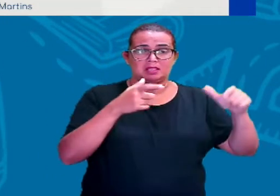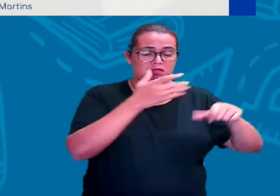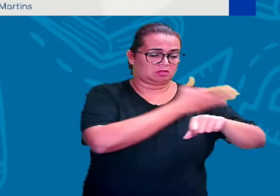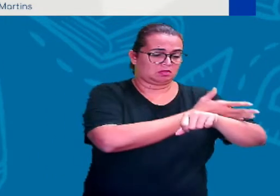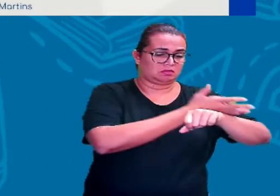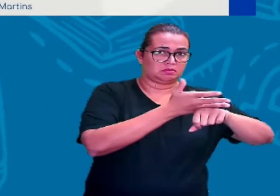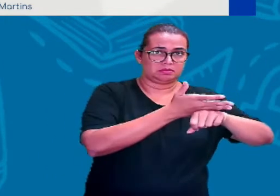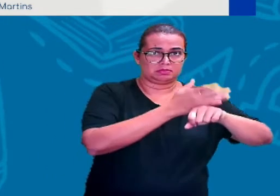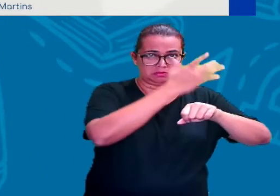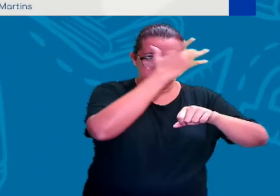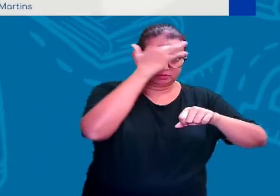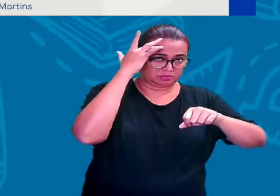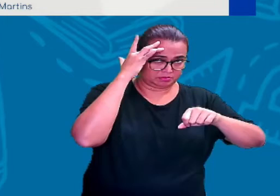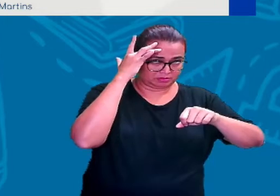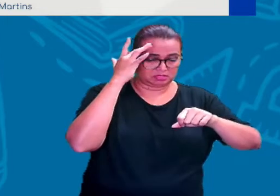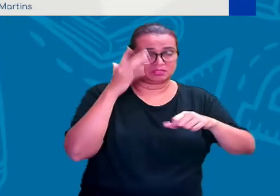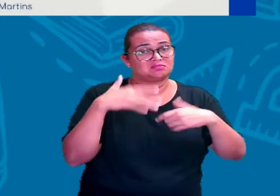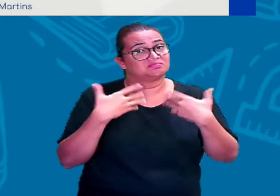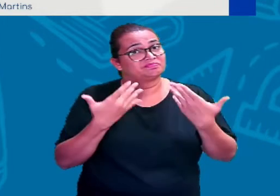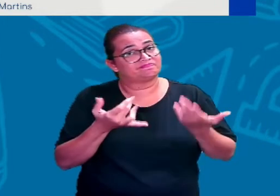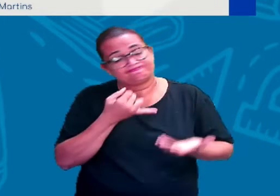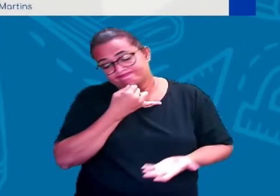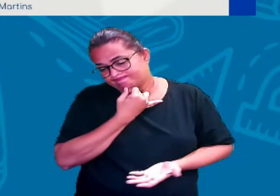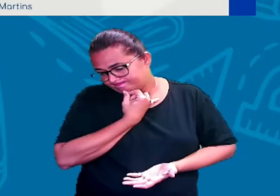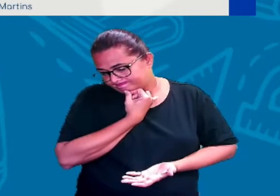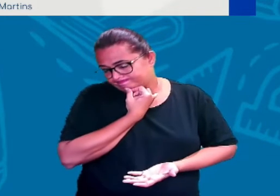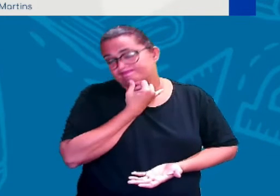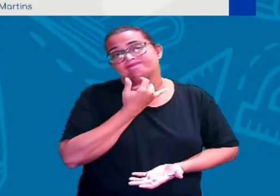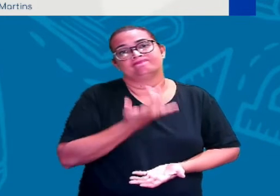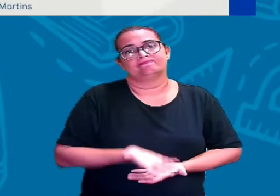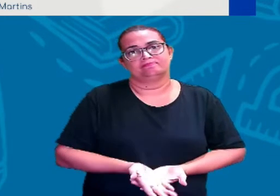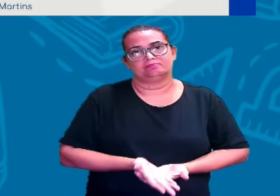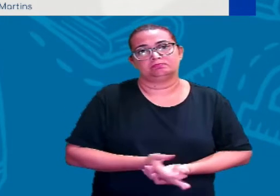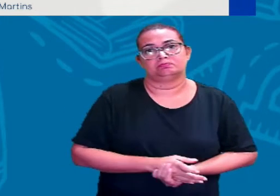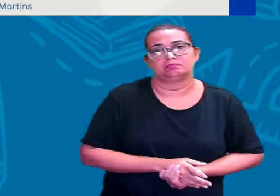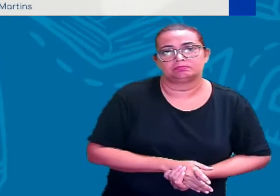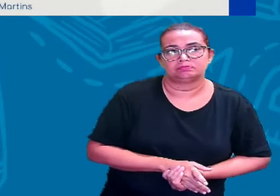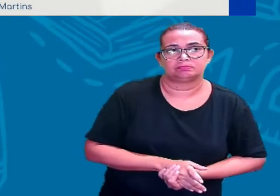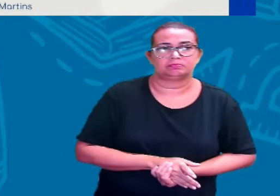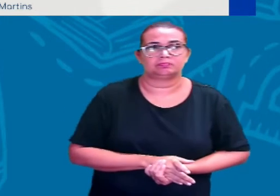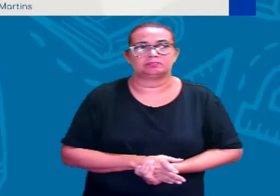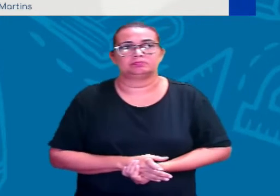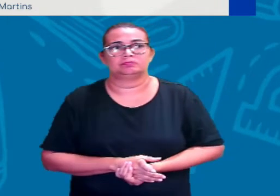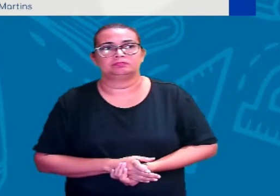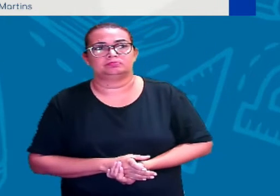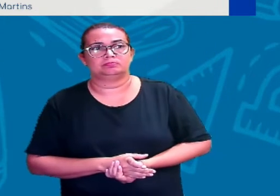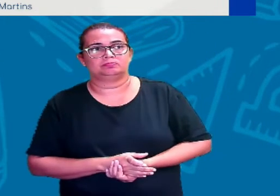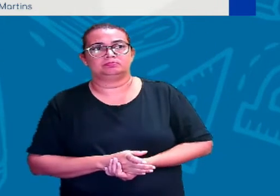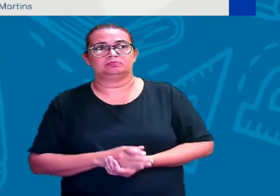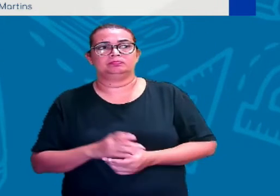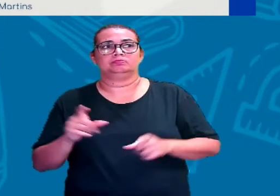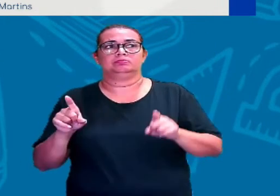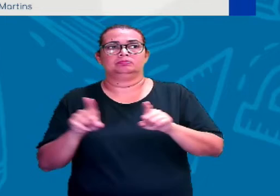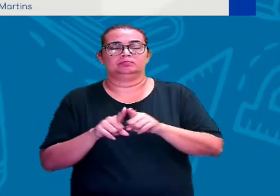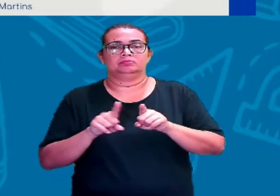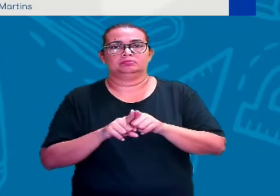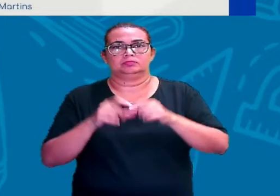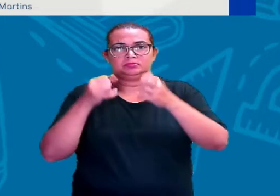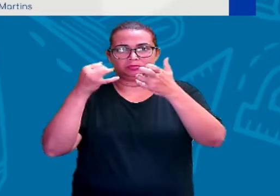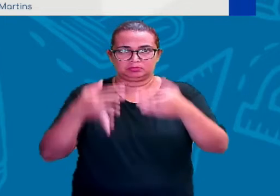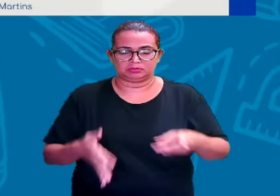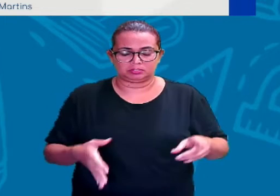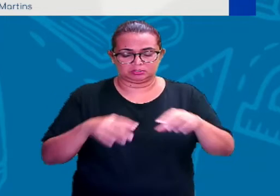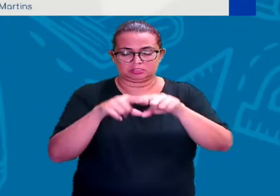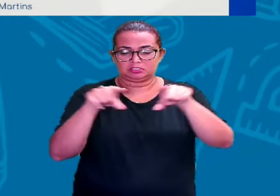pessoas brancas ainda, infelizmente. E aí a gente tem também, a gente falou das terras